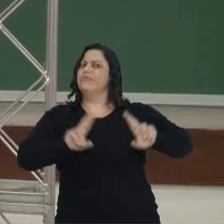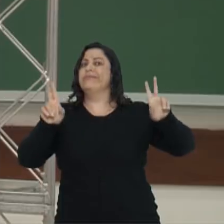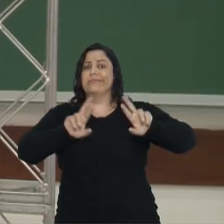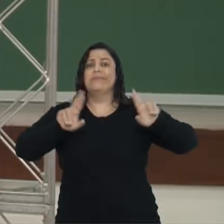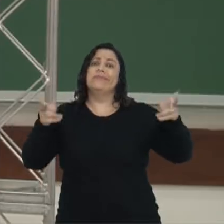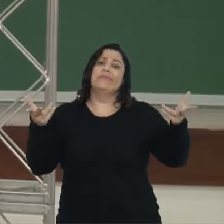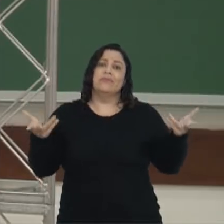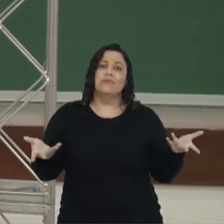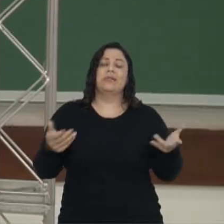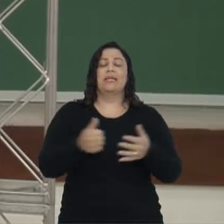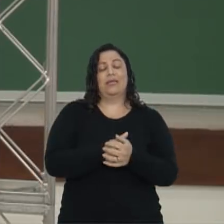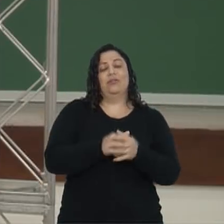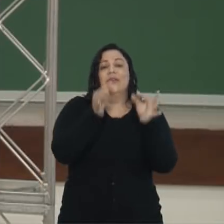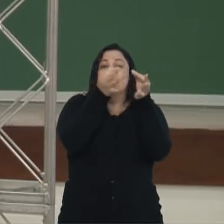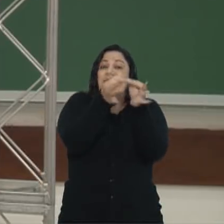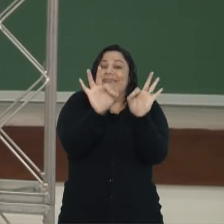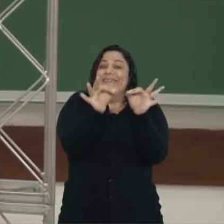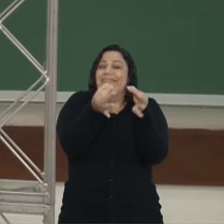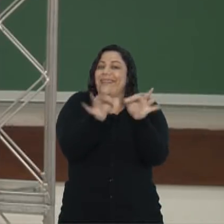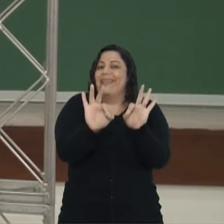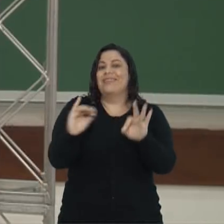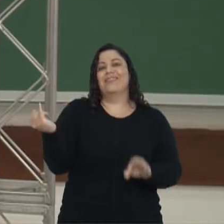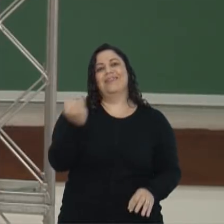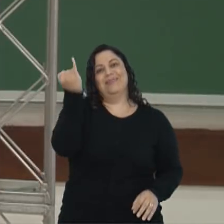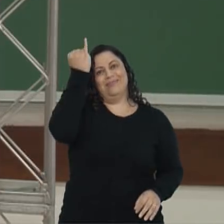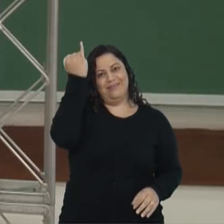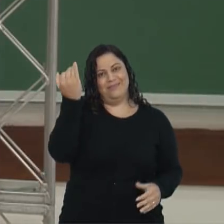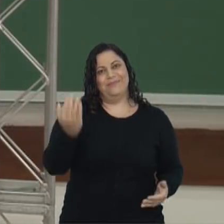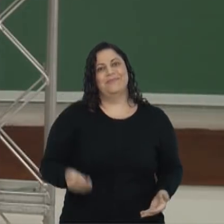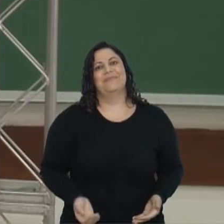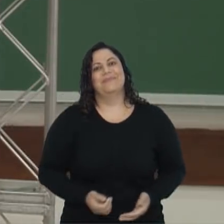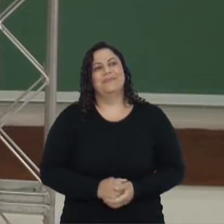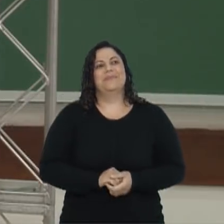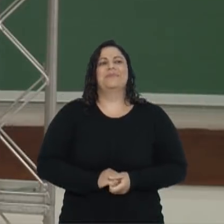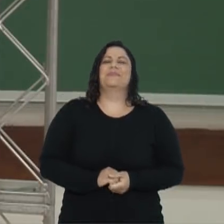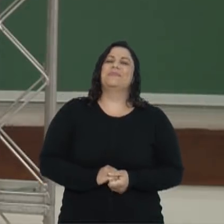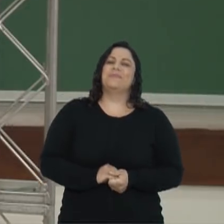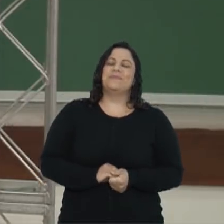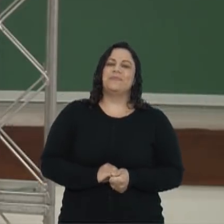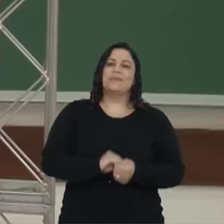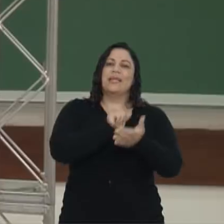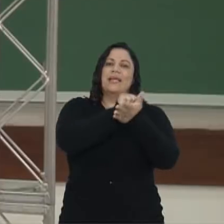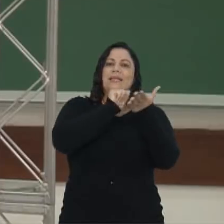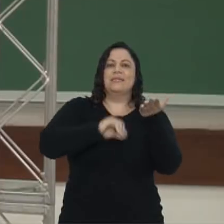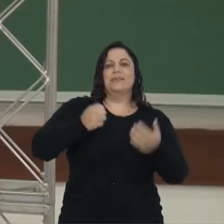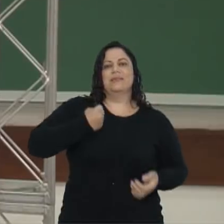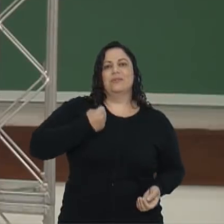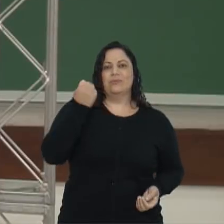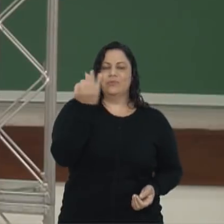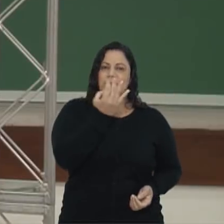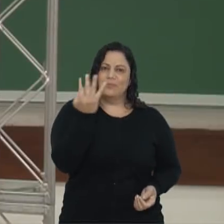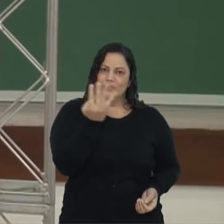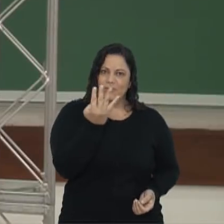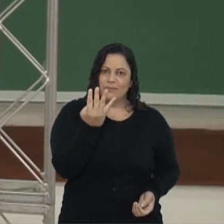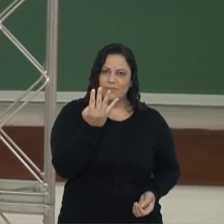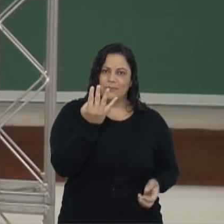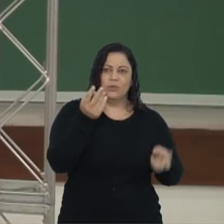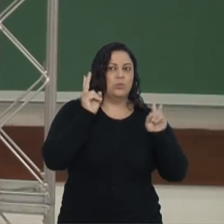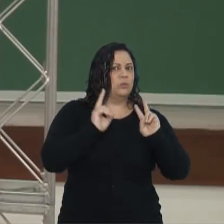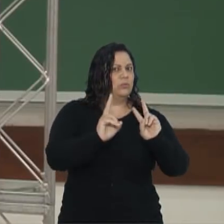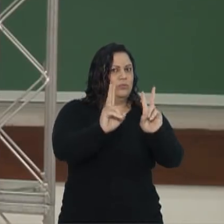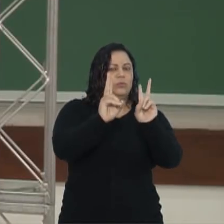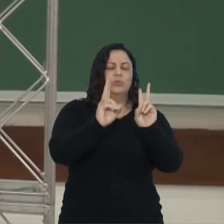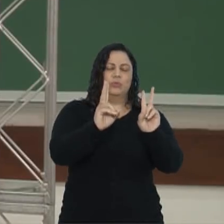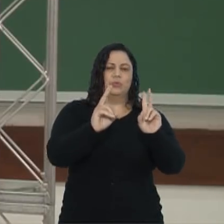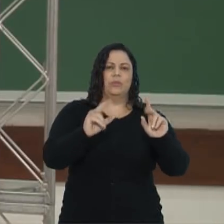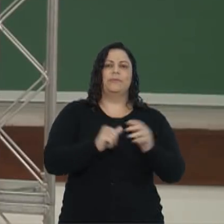desconsiderar os detalhes, né, que também são muito importantes. Beleza? Exercício 4 para você, ainda continuando regência